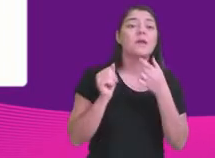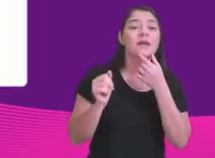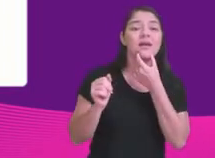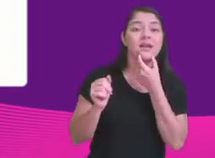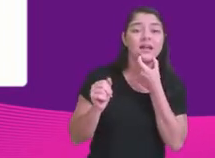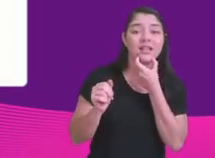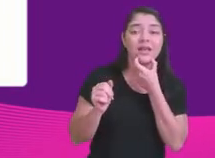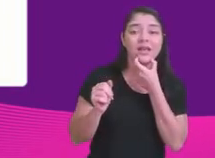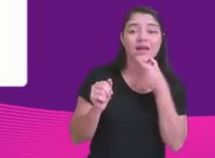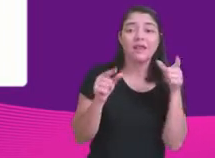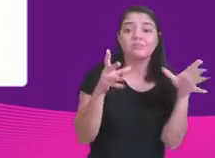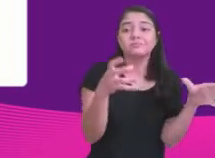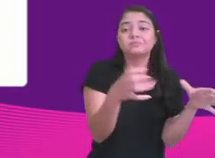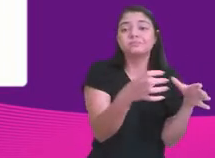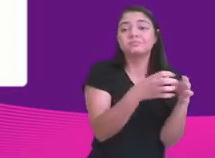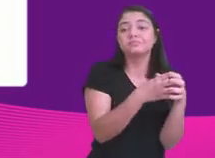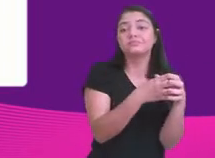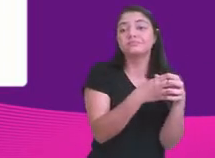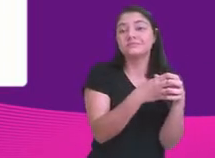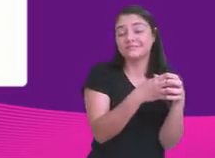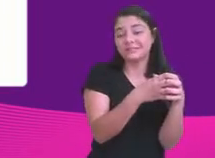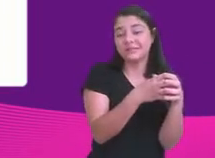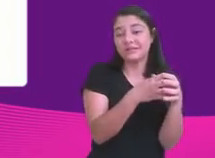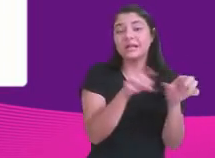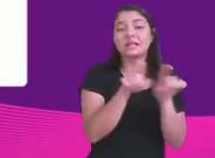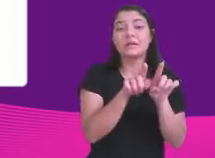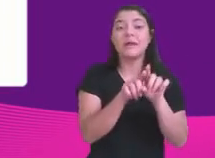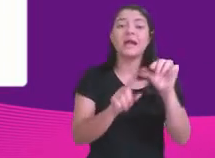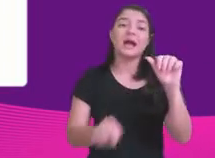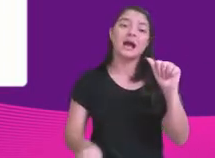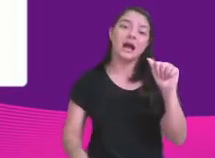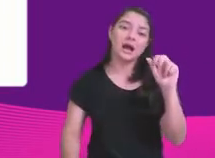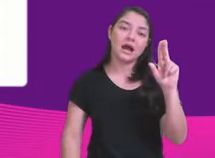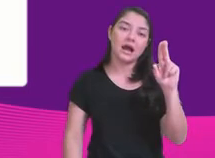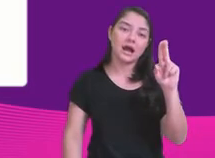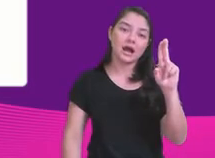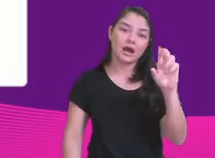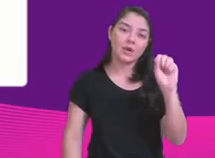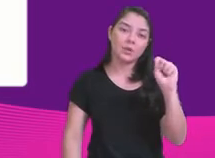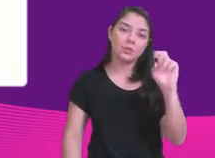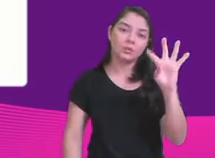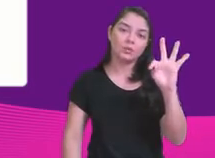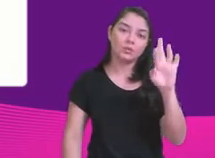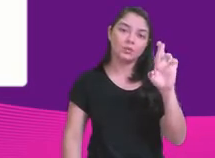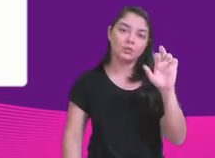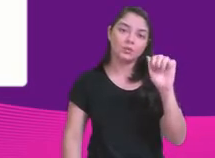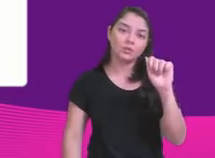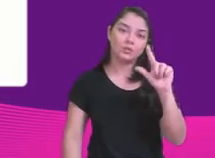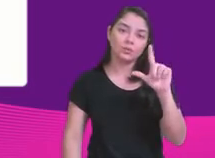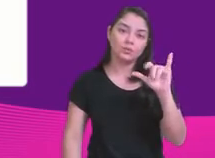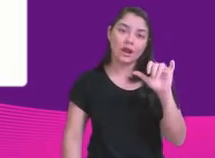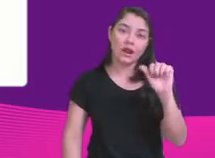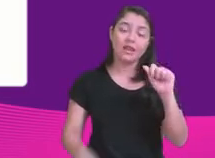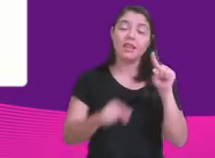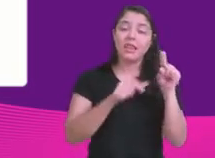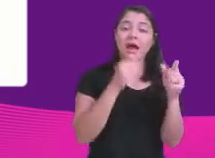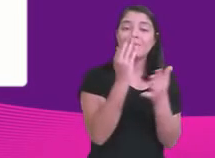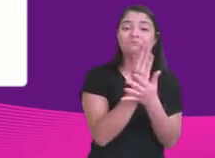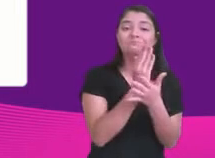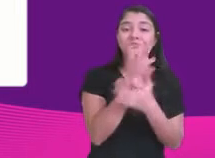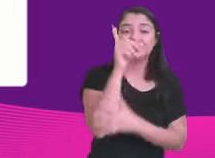e na australiana, provavelmente pelo tipo populacional, uma grande dificuldade de bons resultados